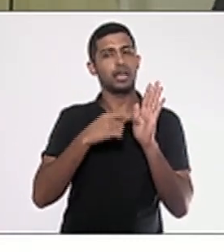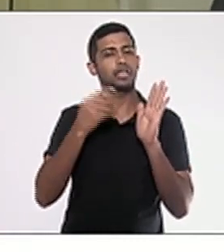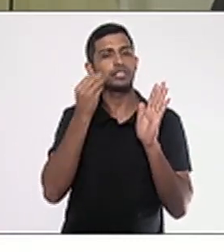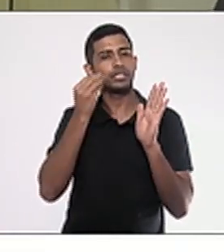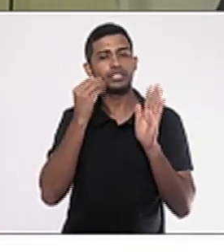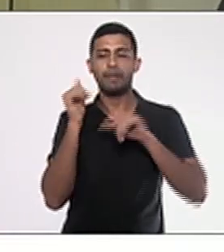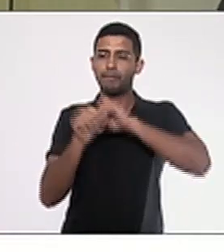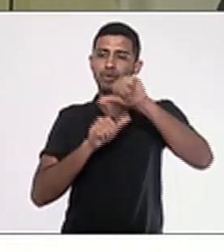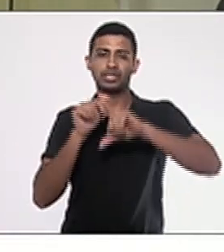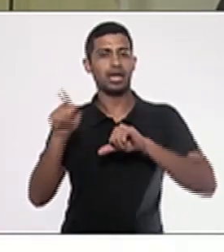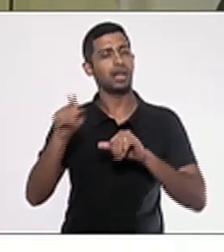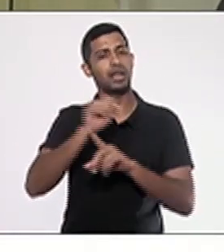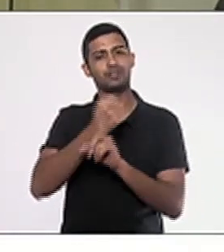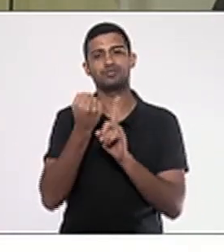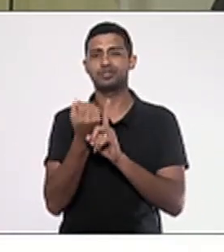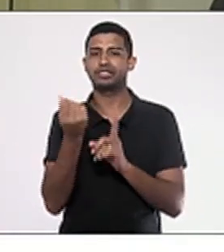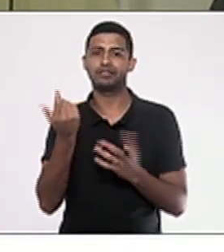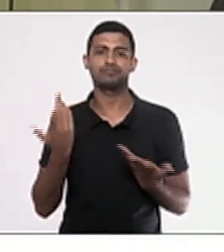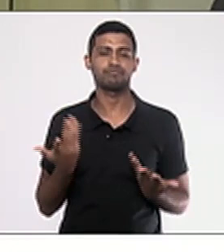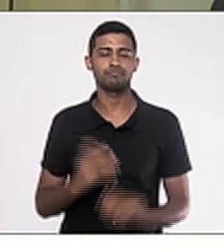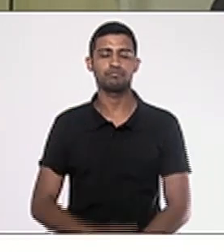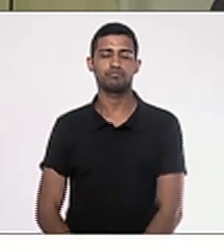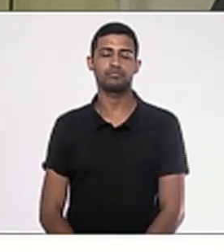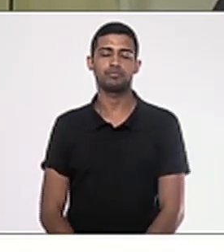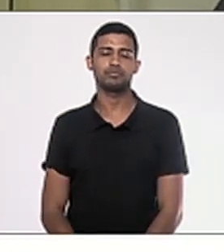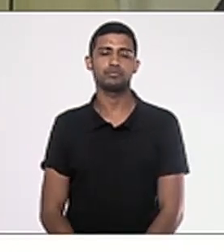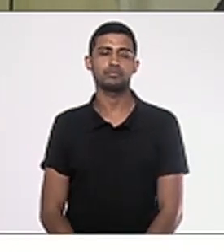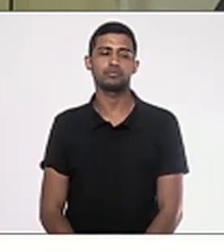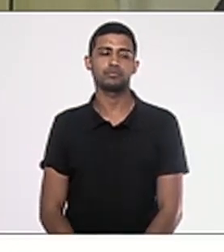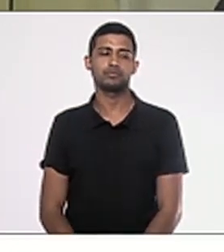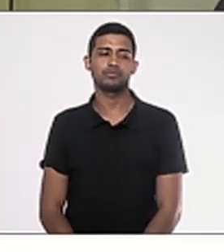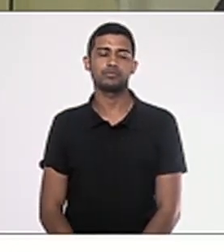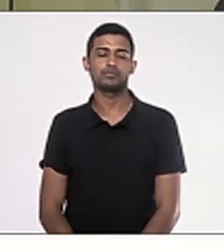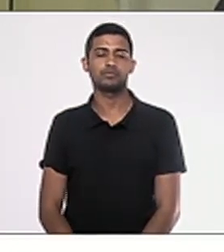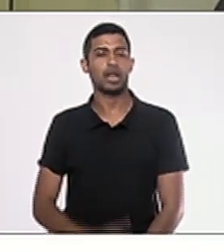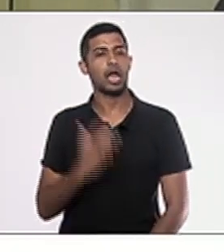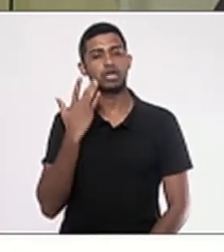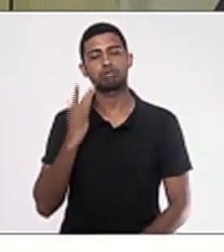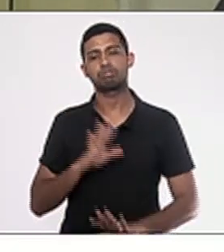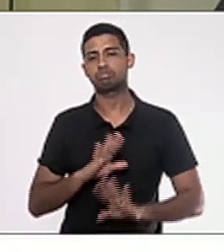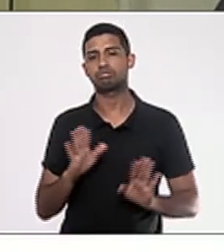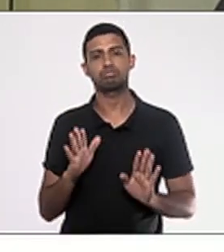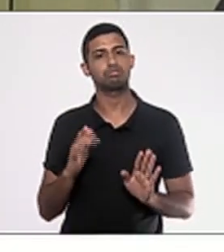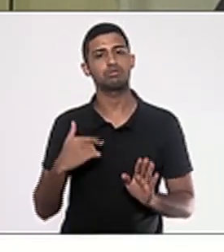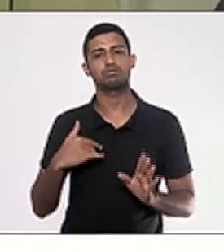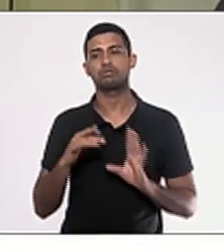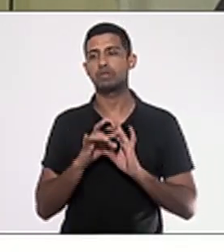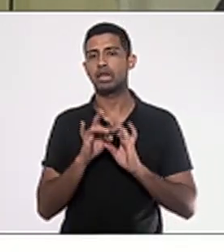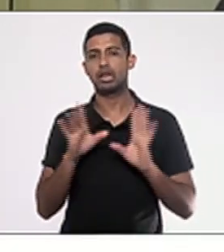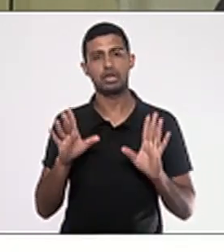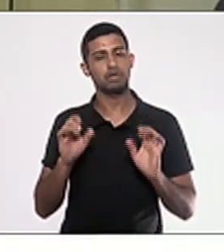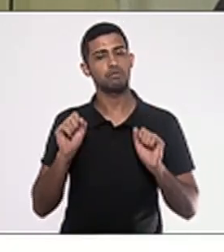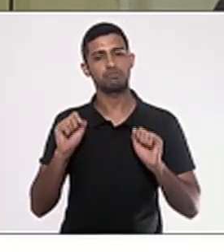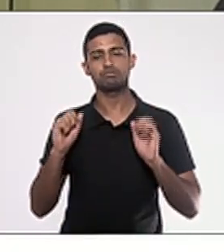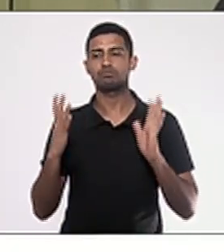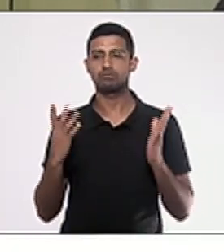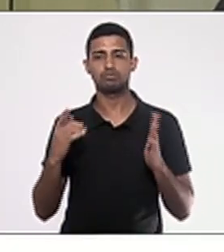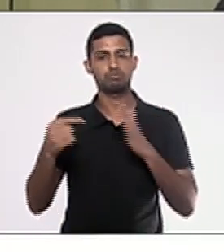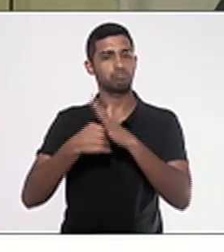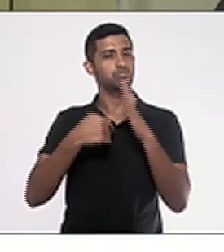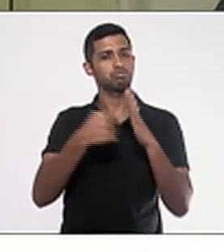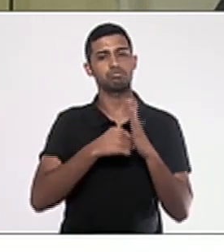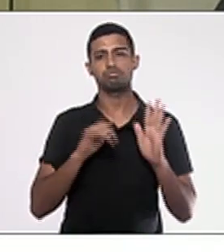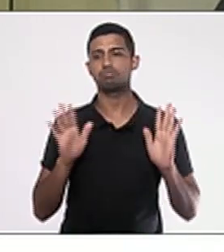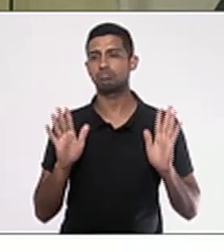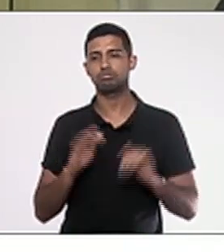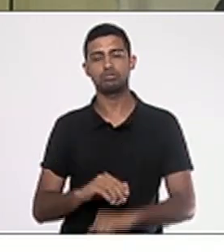social, mas, enfim, eu acho que é isso. Fico à vontade, fico à disposição para perguntas,